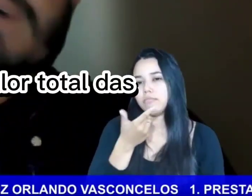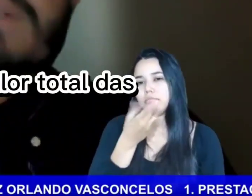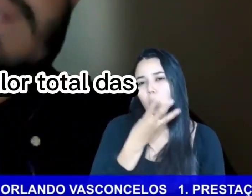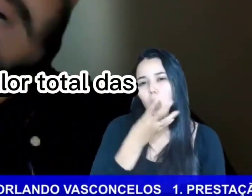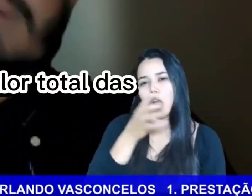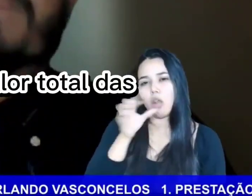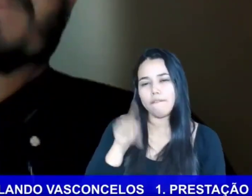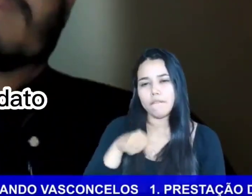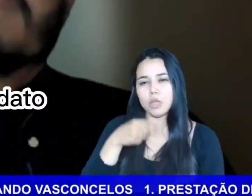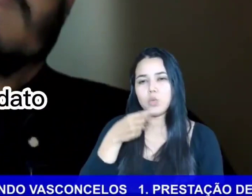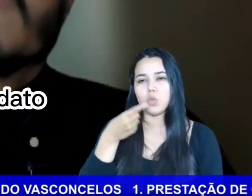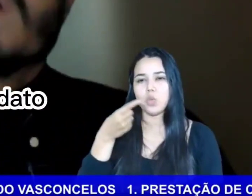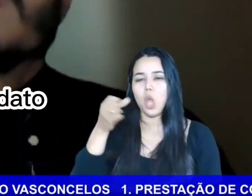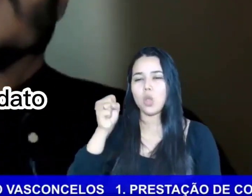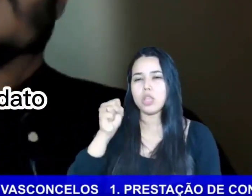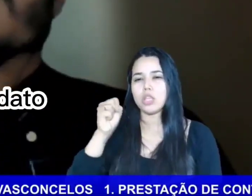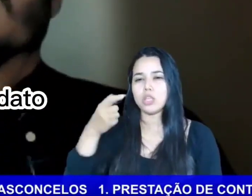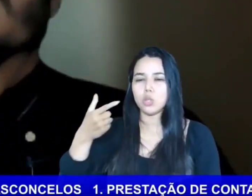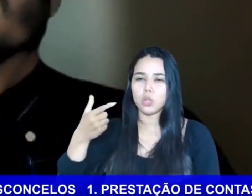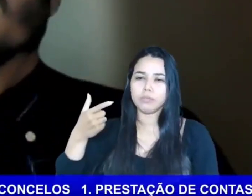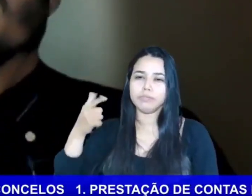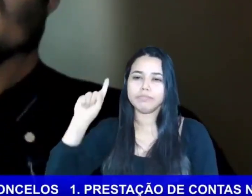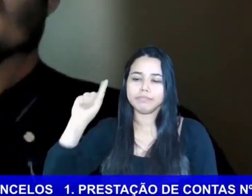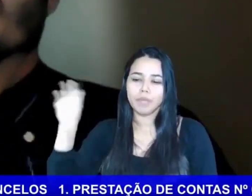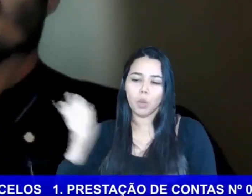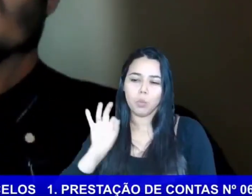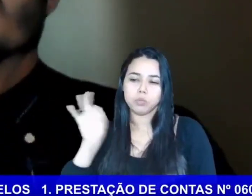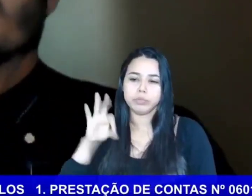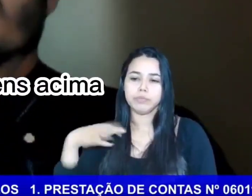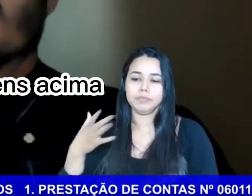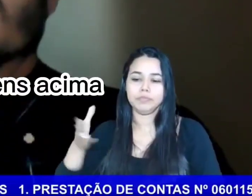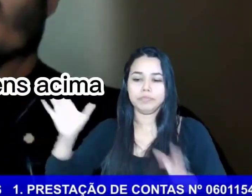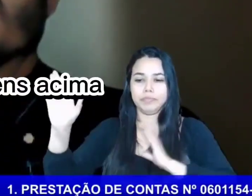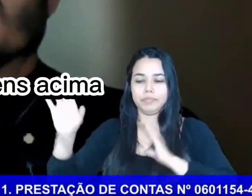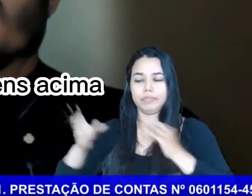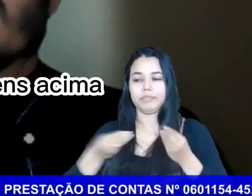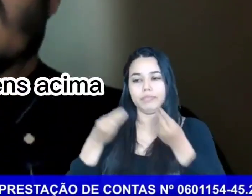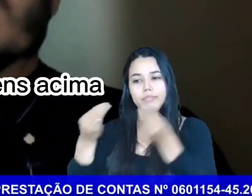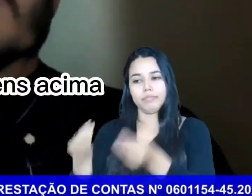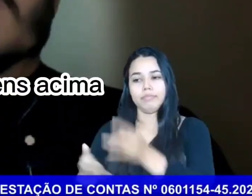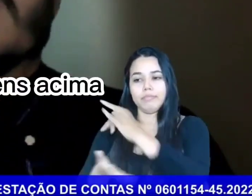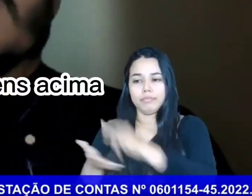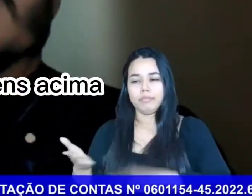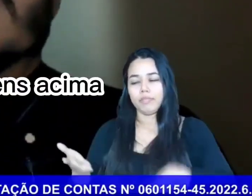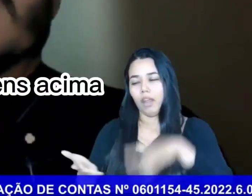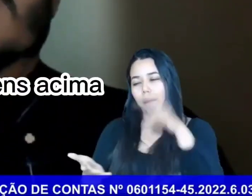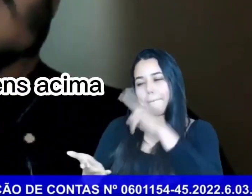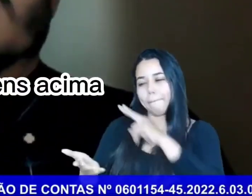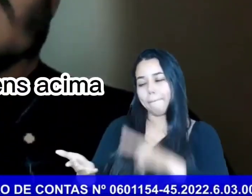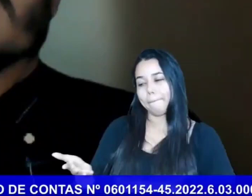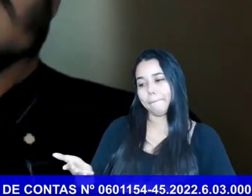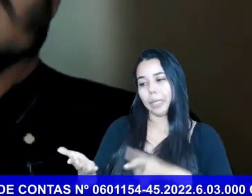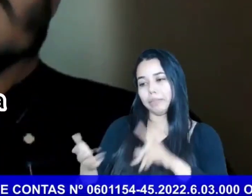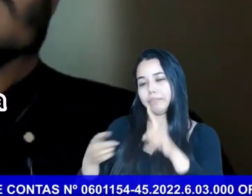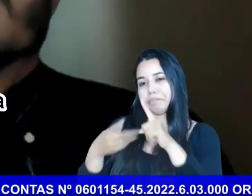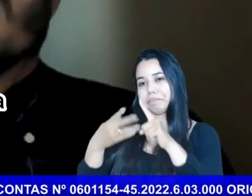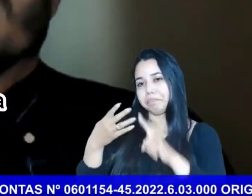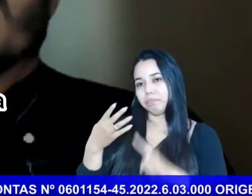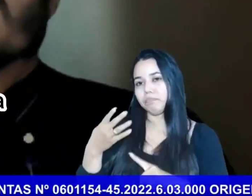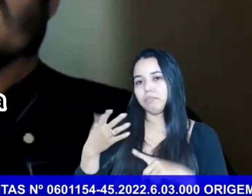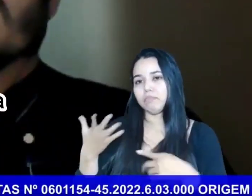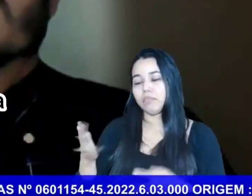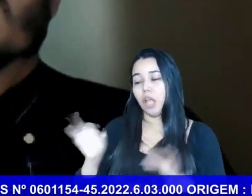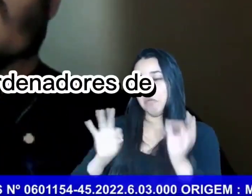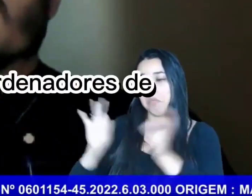valor total das despesas efetuadas pelo candidato. Entretanto, eu verifico que todos os itens acima discriminados na